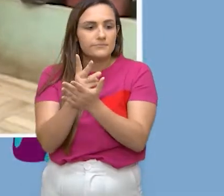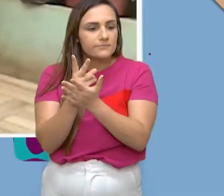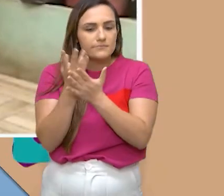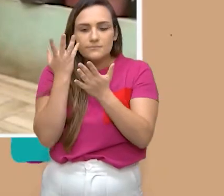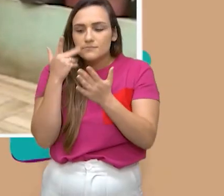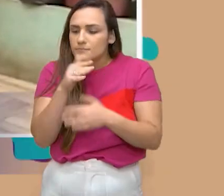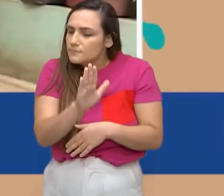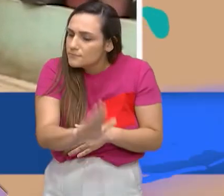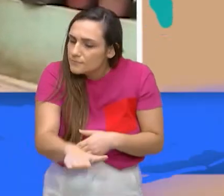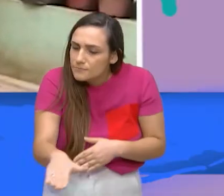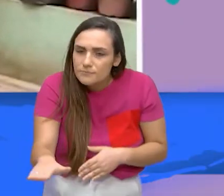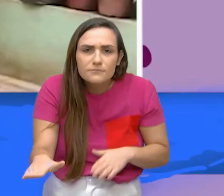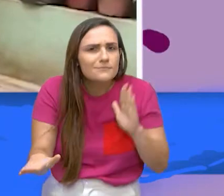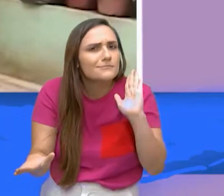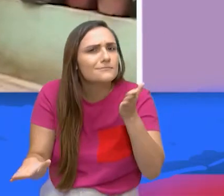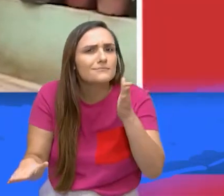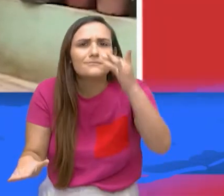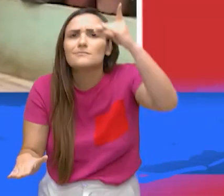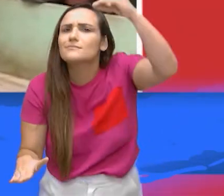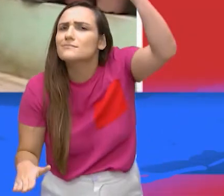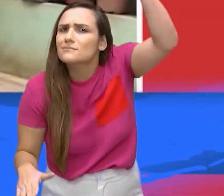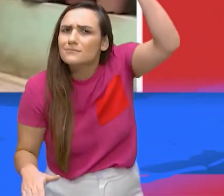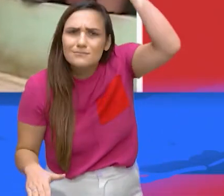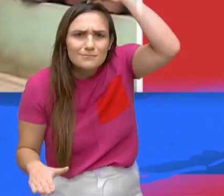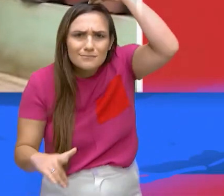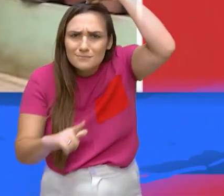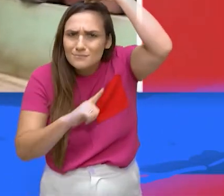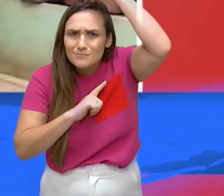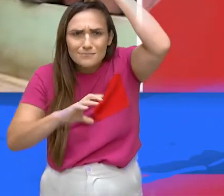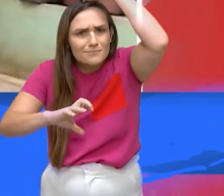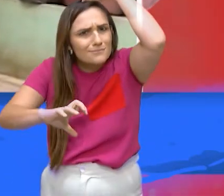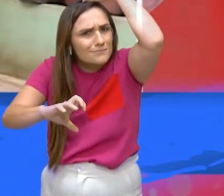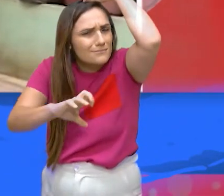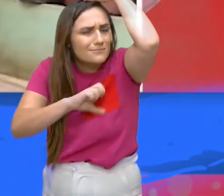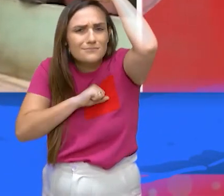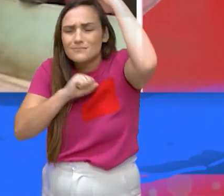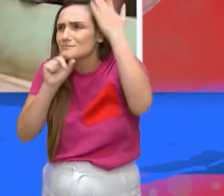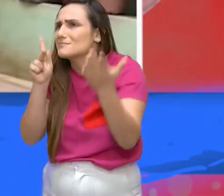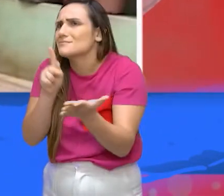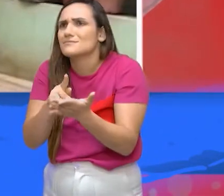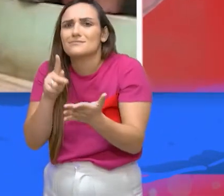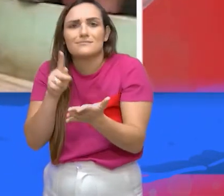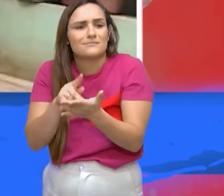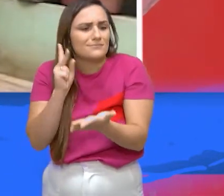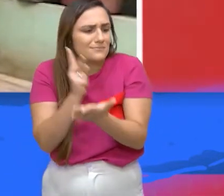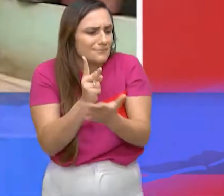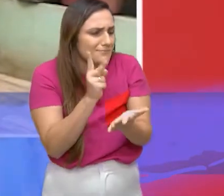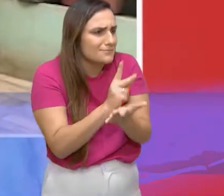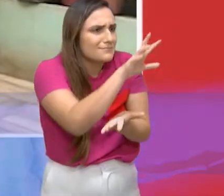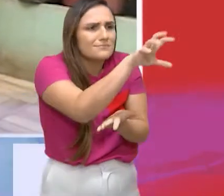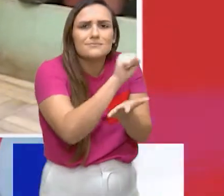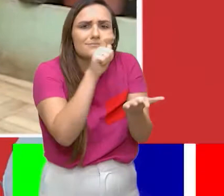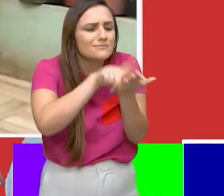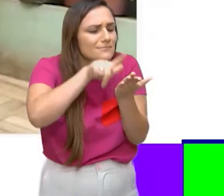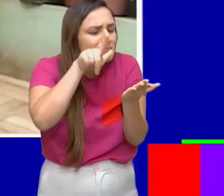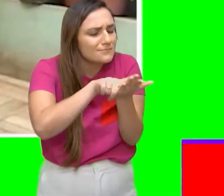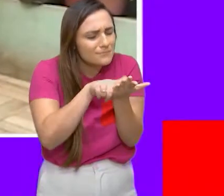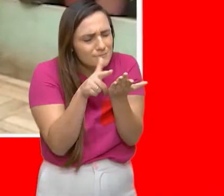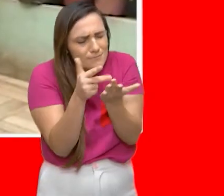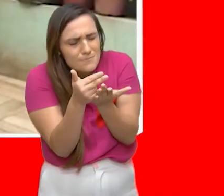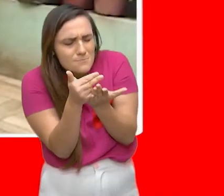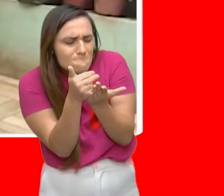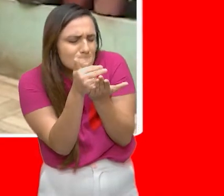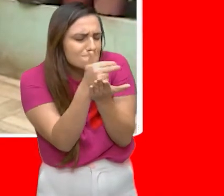Toda a vida ela teve esse dom, que Deus de petitinha, de pequeninha, que ela gosta, que ela